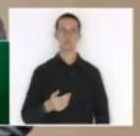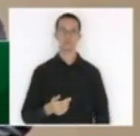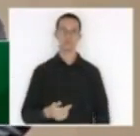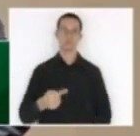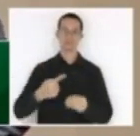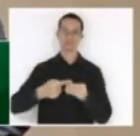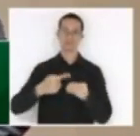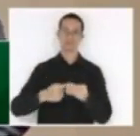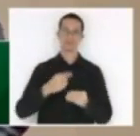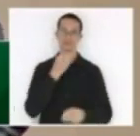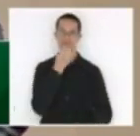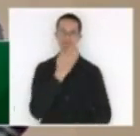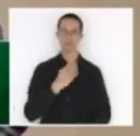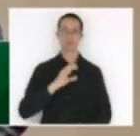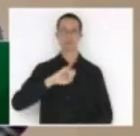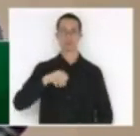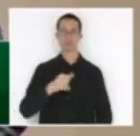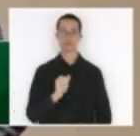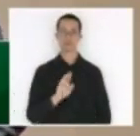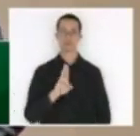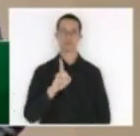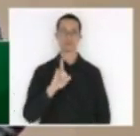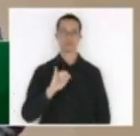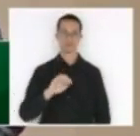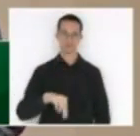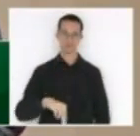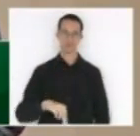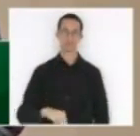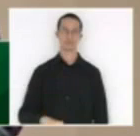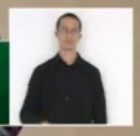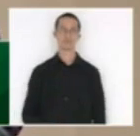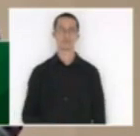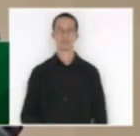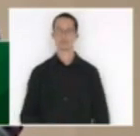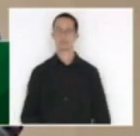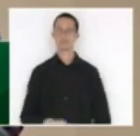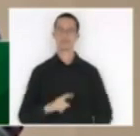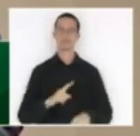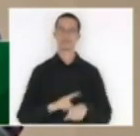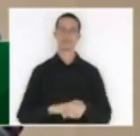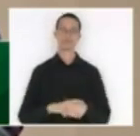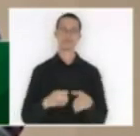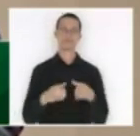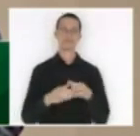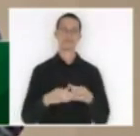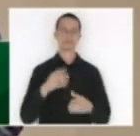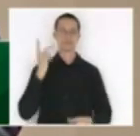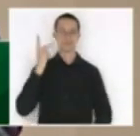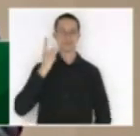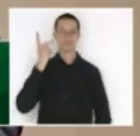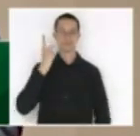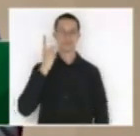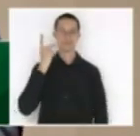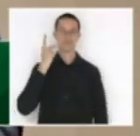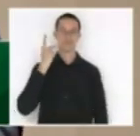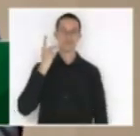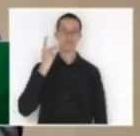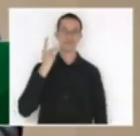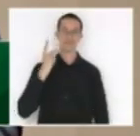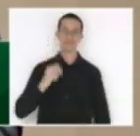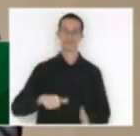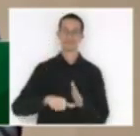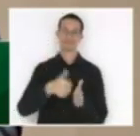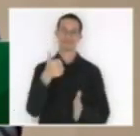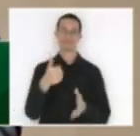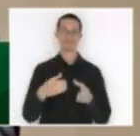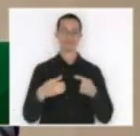lá, mas seja bem-vindo. Entrando no horário dos partidos, o primeiro partido a fazer